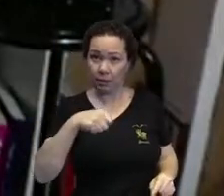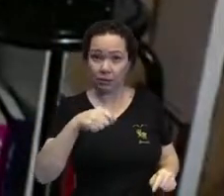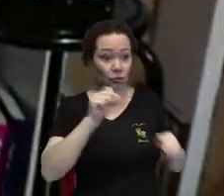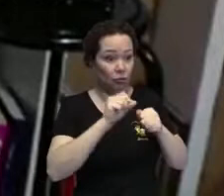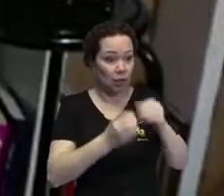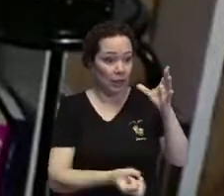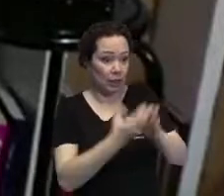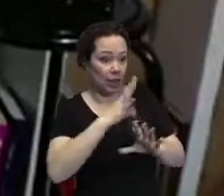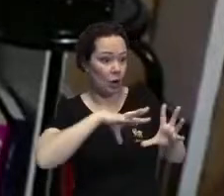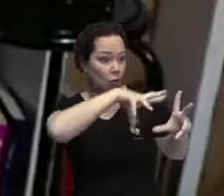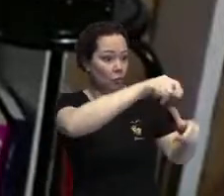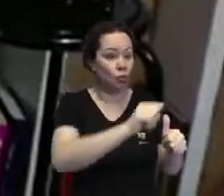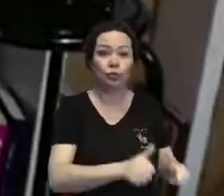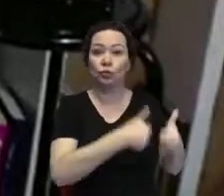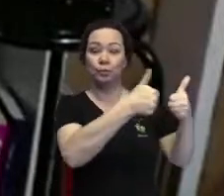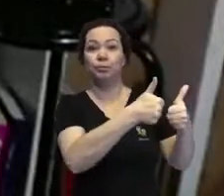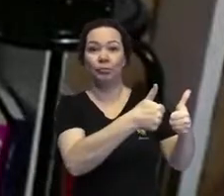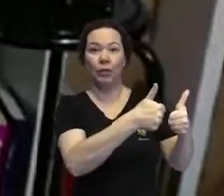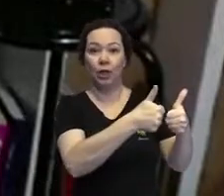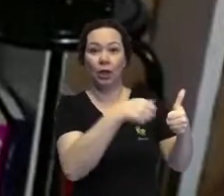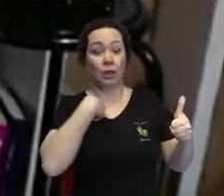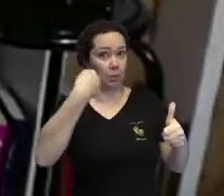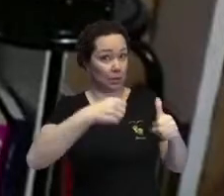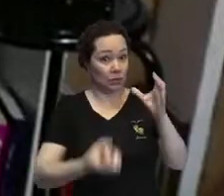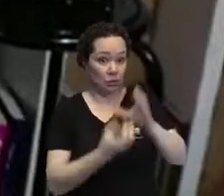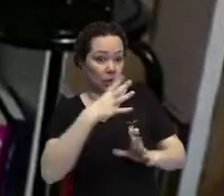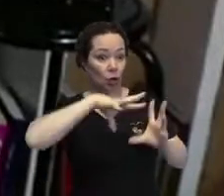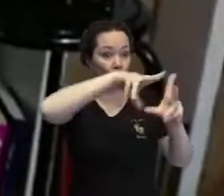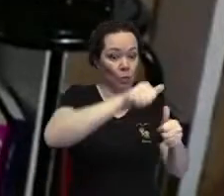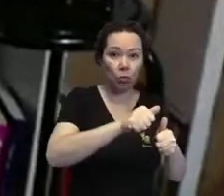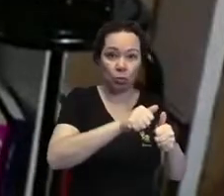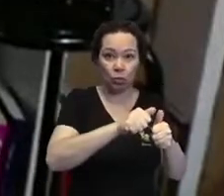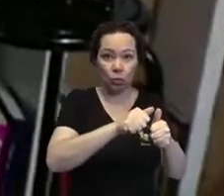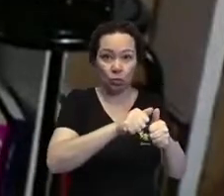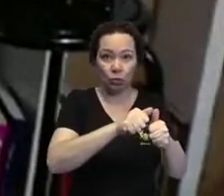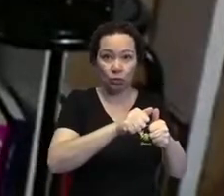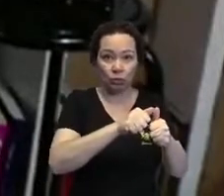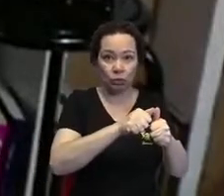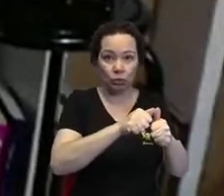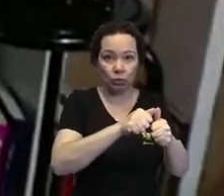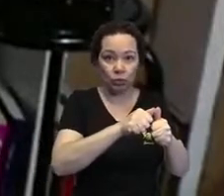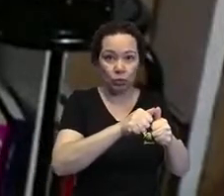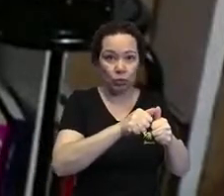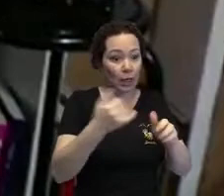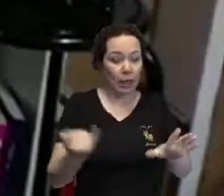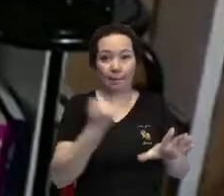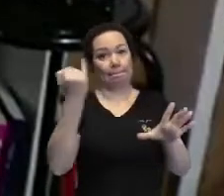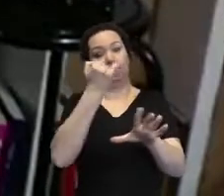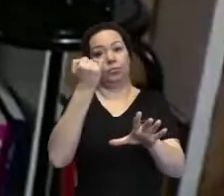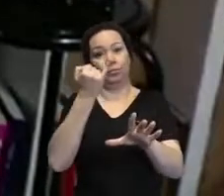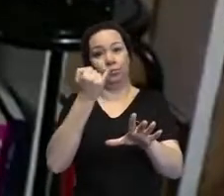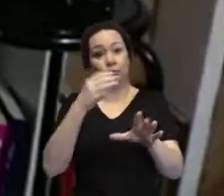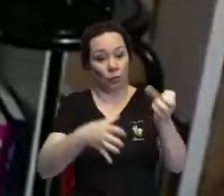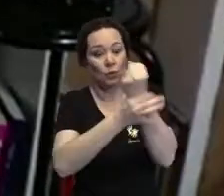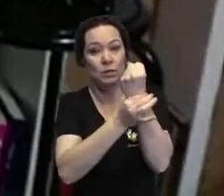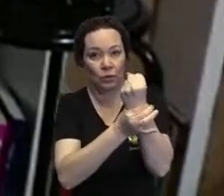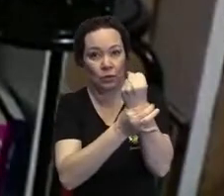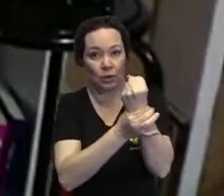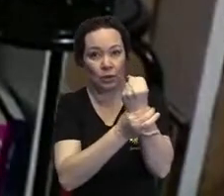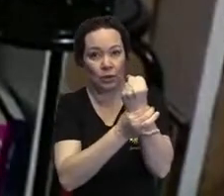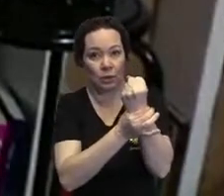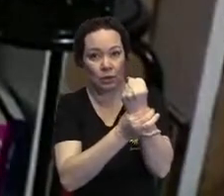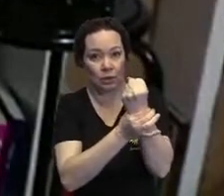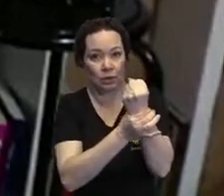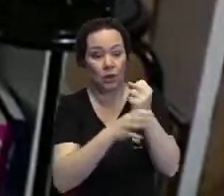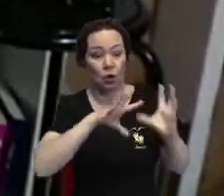melhor e um mundo mais solidário para essas crianças também. Porque o mundo liquidificado